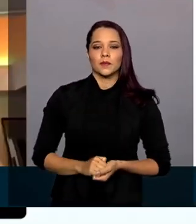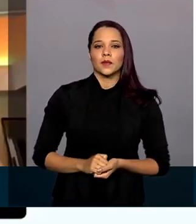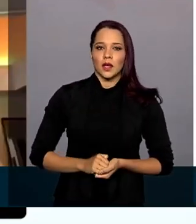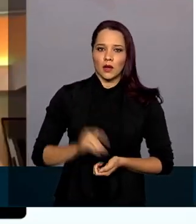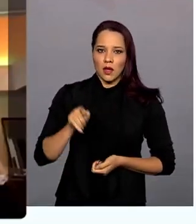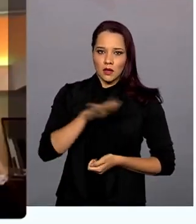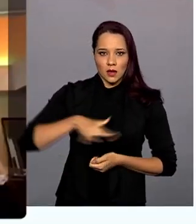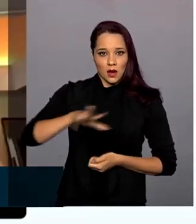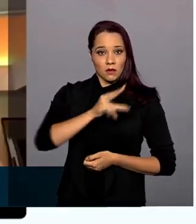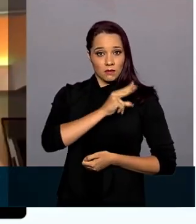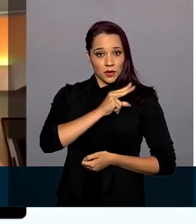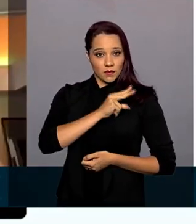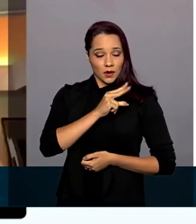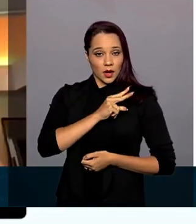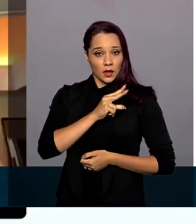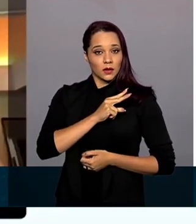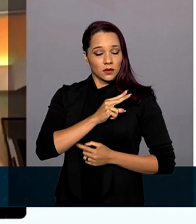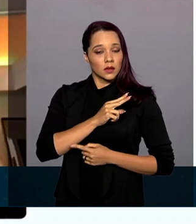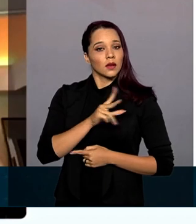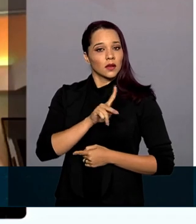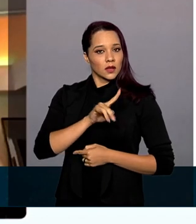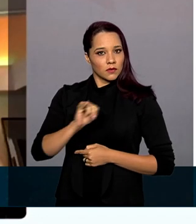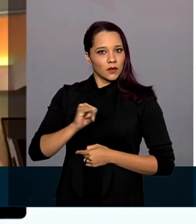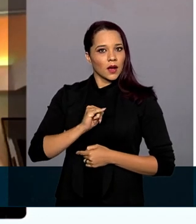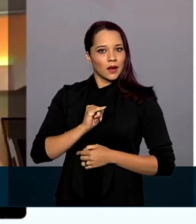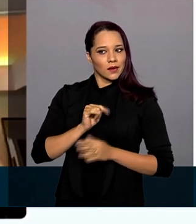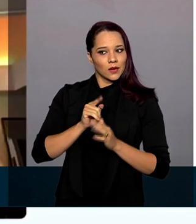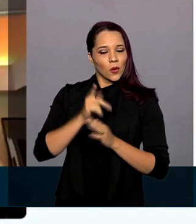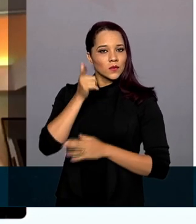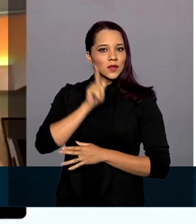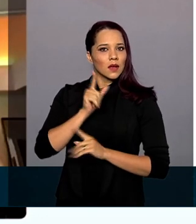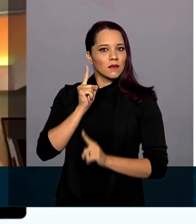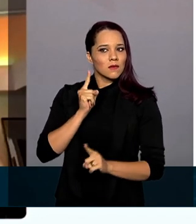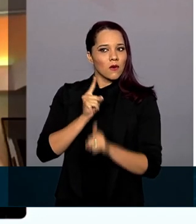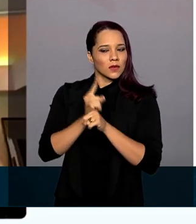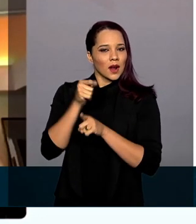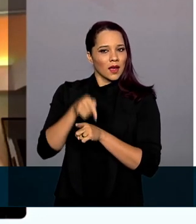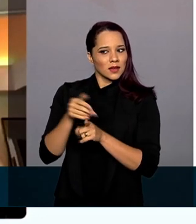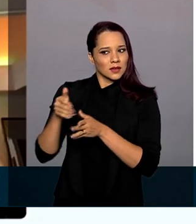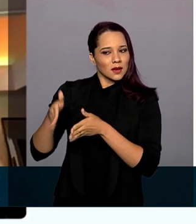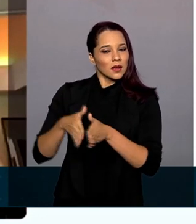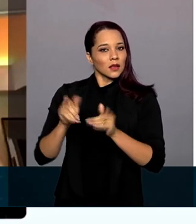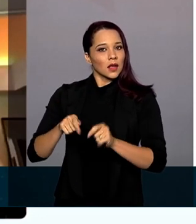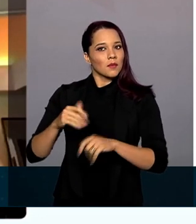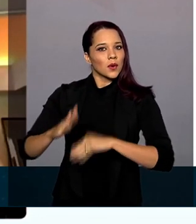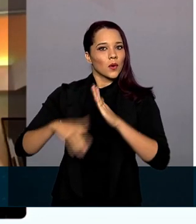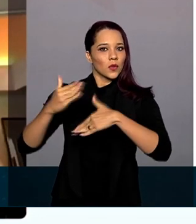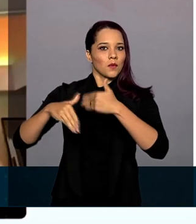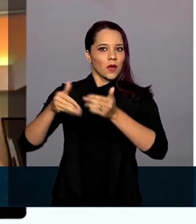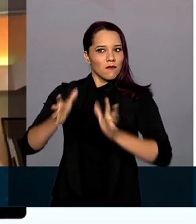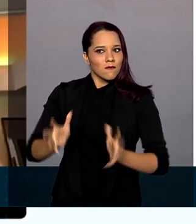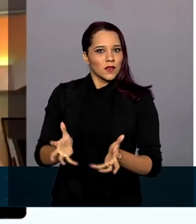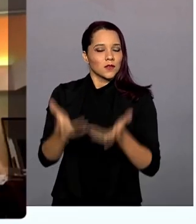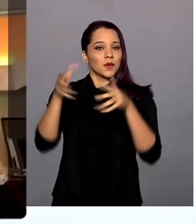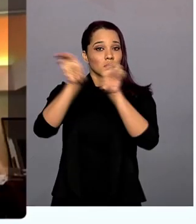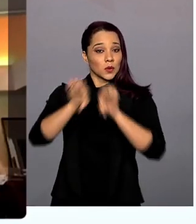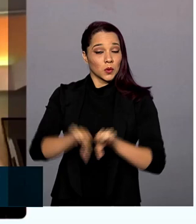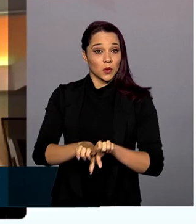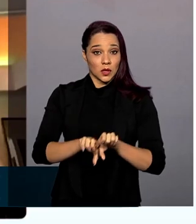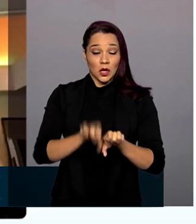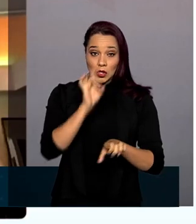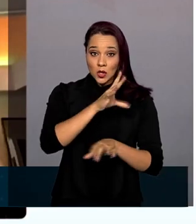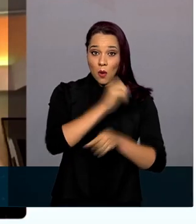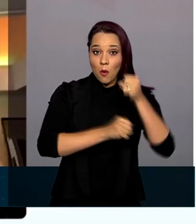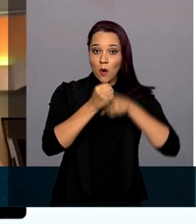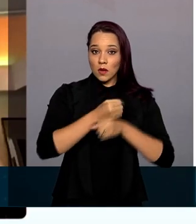privado que nós vamos encontrar esse caminho para o crescimento via investimento em infraestrutura. Só no ano passado,